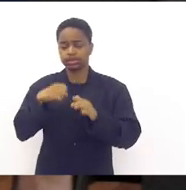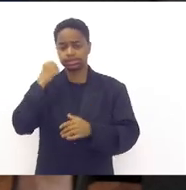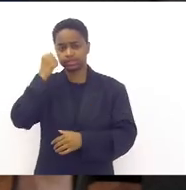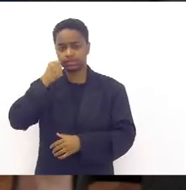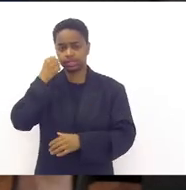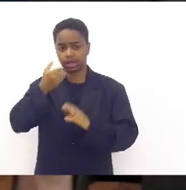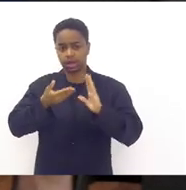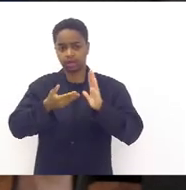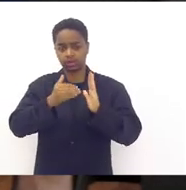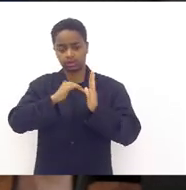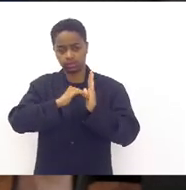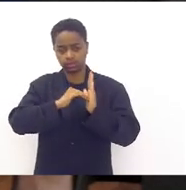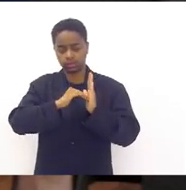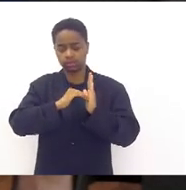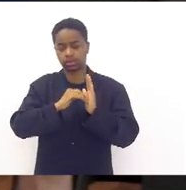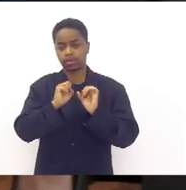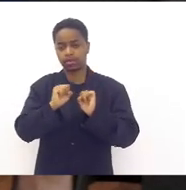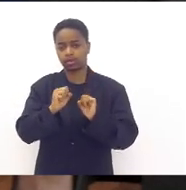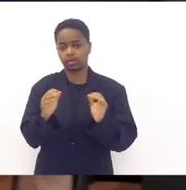possa promover.